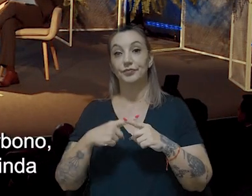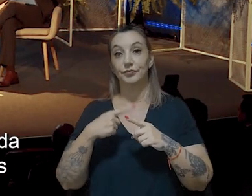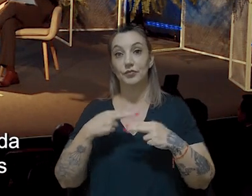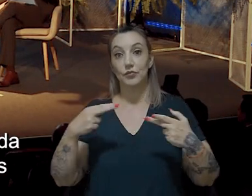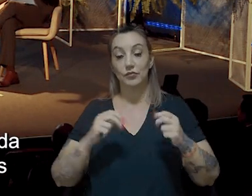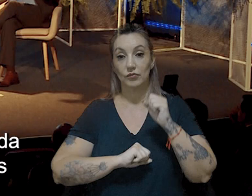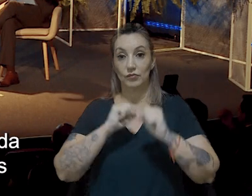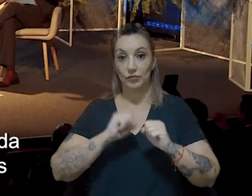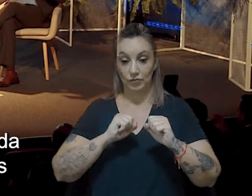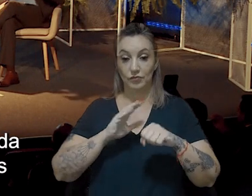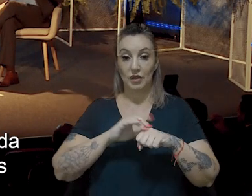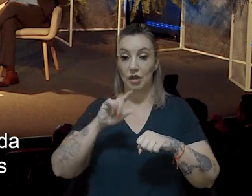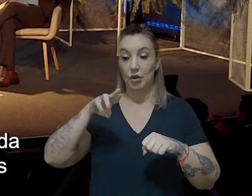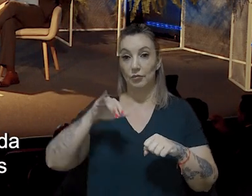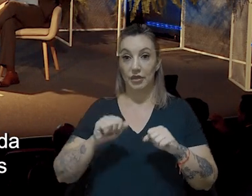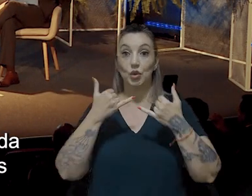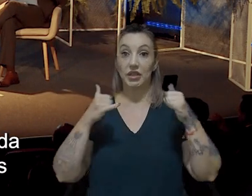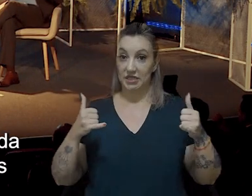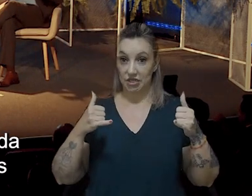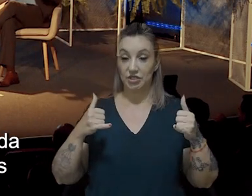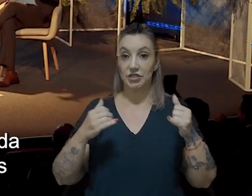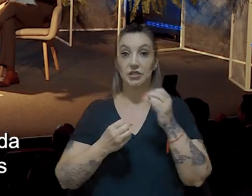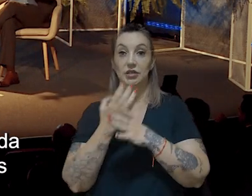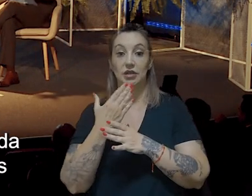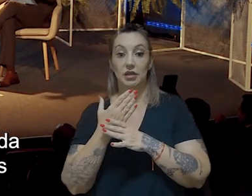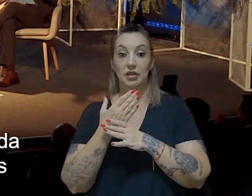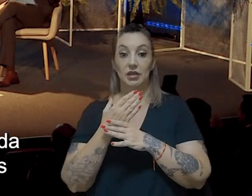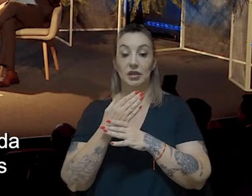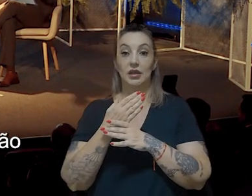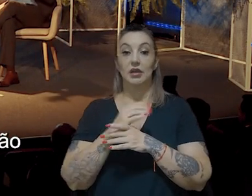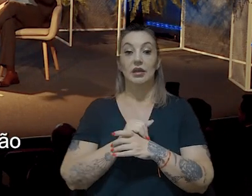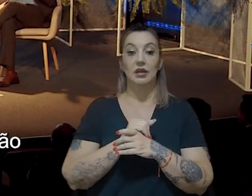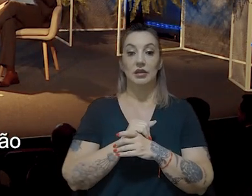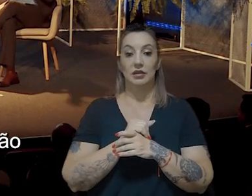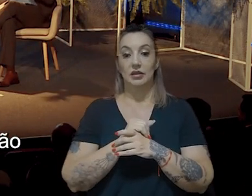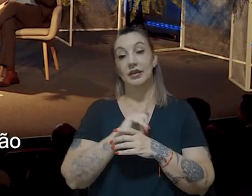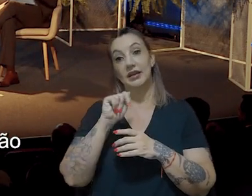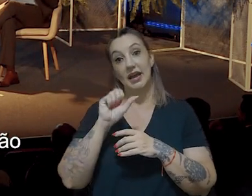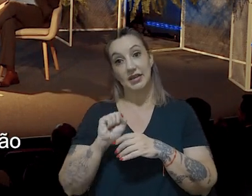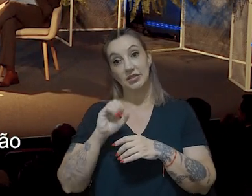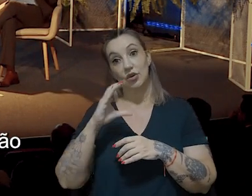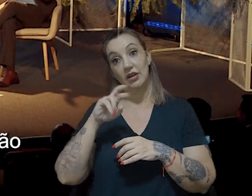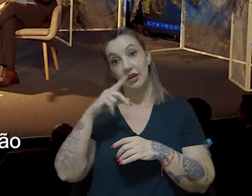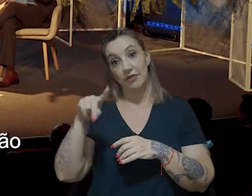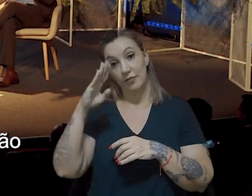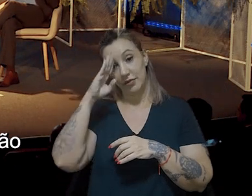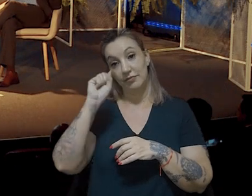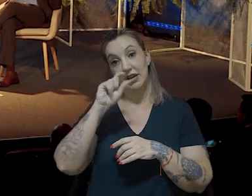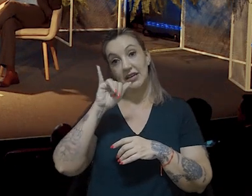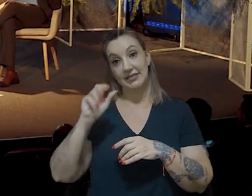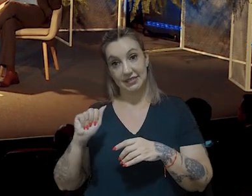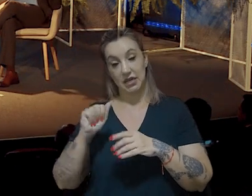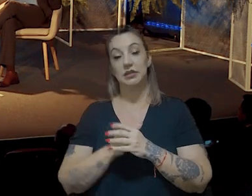da indústria ainda produz alumínio com energia e gerado através de termoelétricas ou a gás ou a carvão principalmente carvão e Especialmente na Ásia